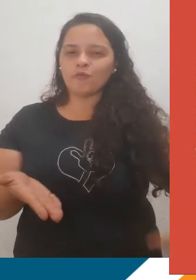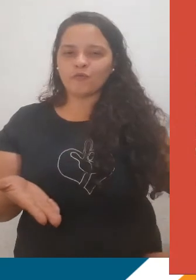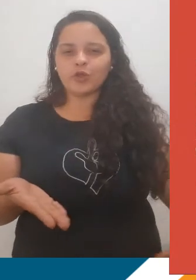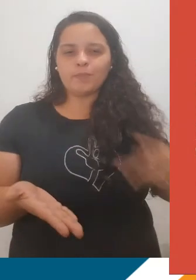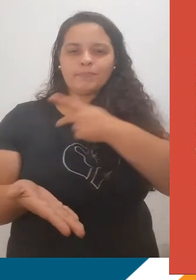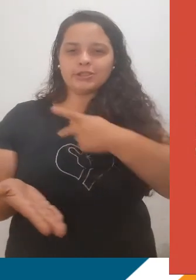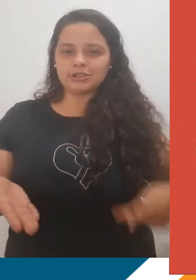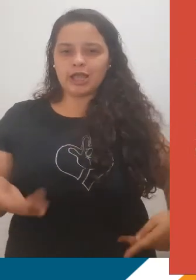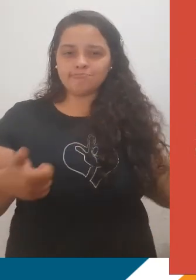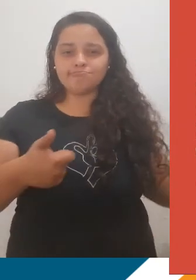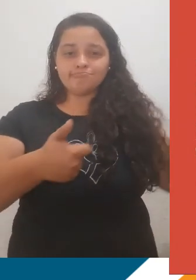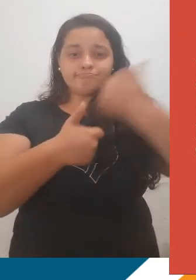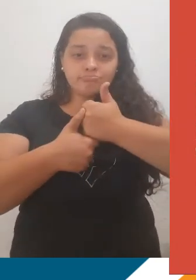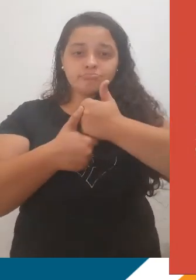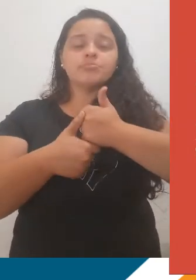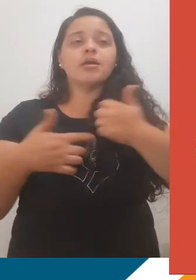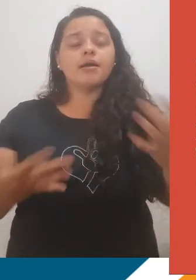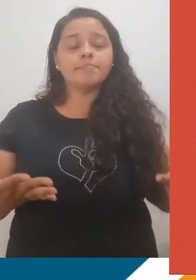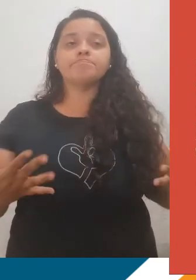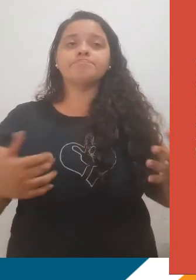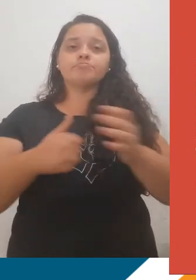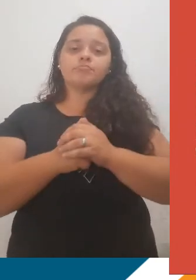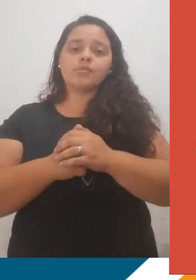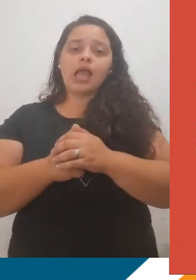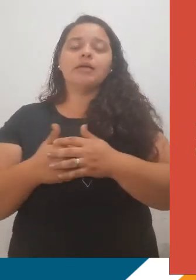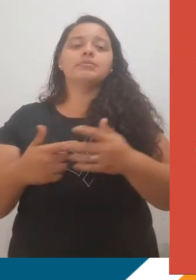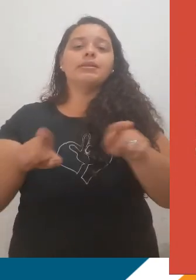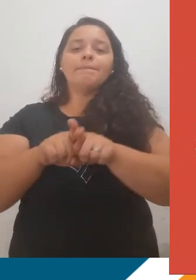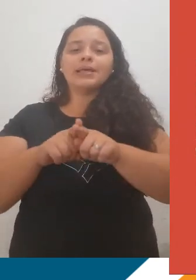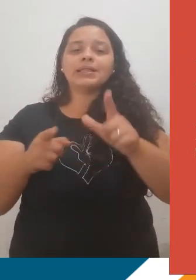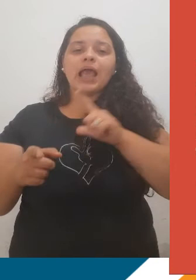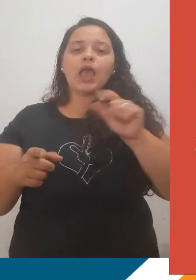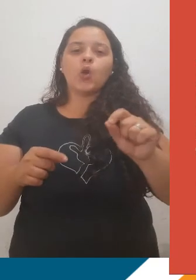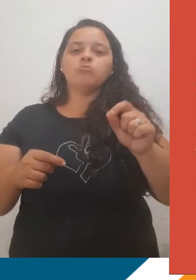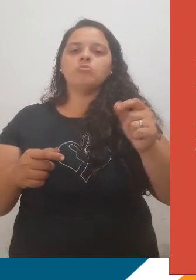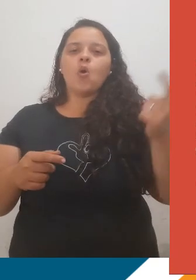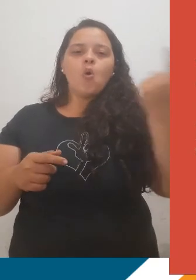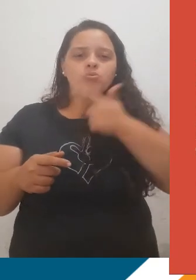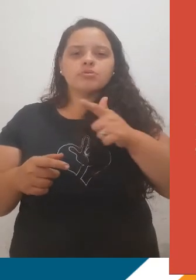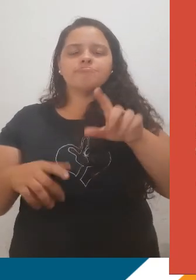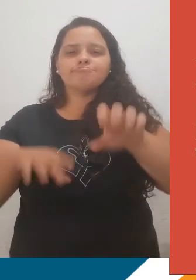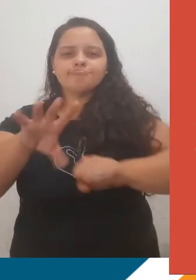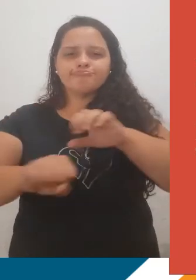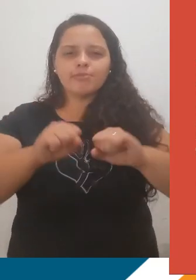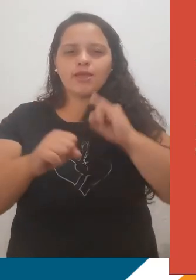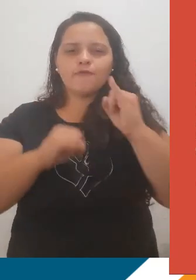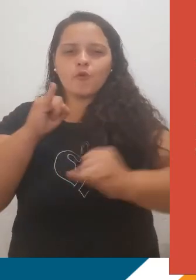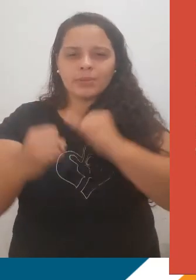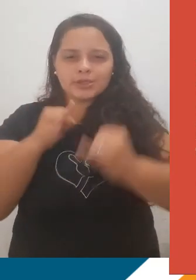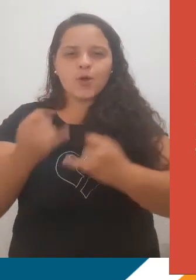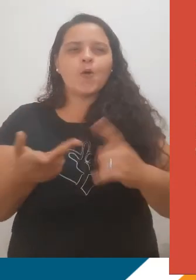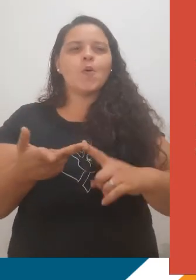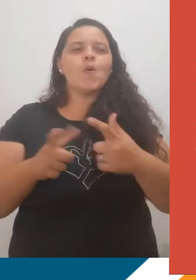falei para vocês. E para aumentar essa instabilidade, a gente tem um avanço de tecnologias de informação aqui, então uma